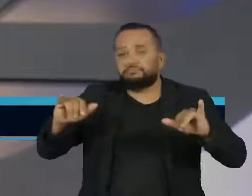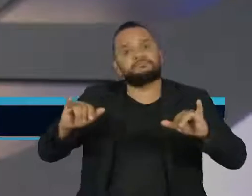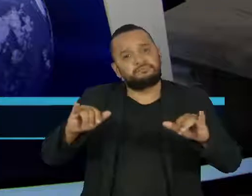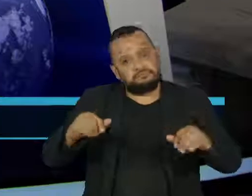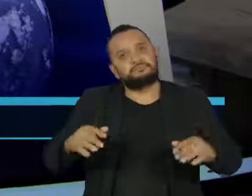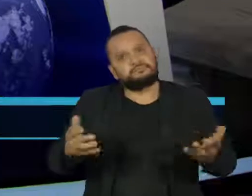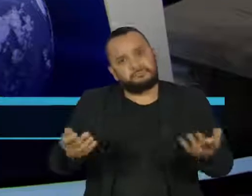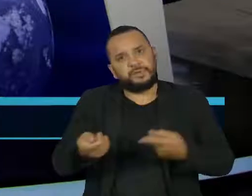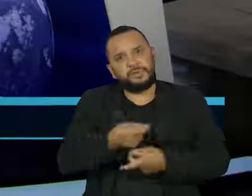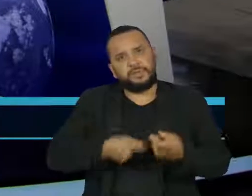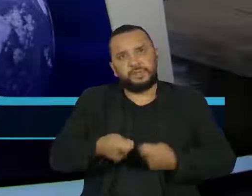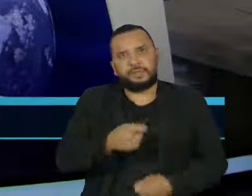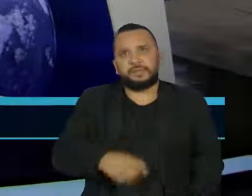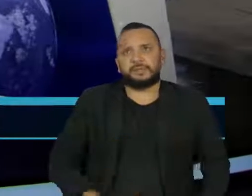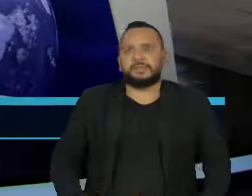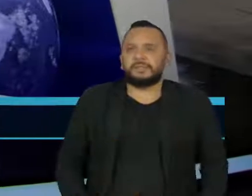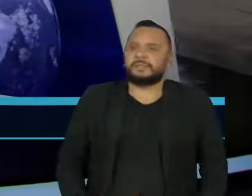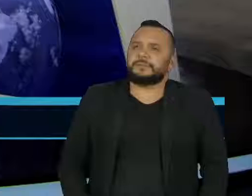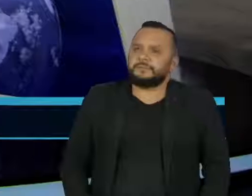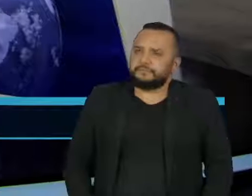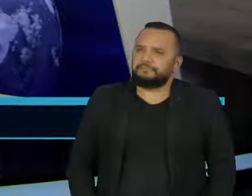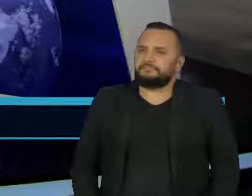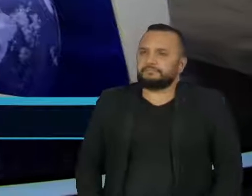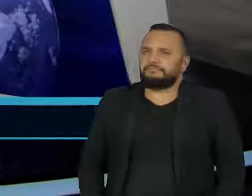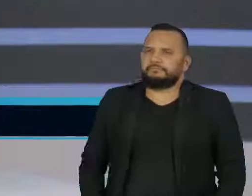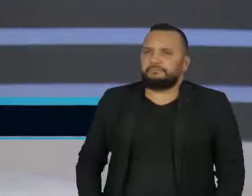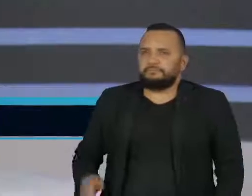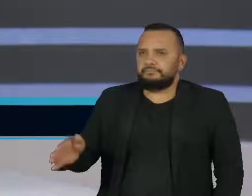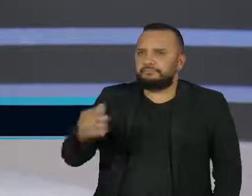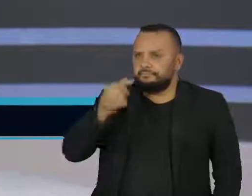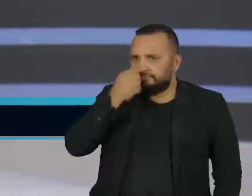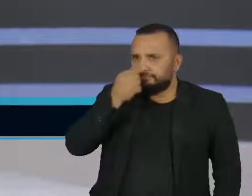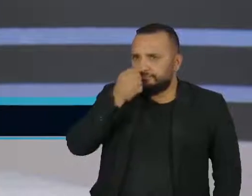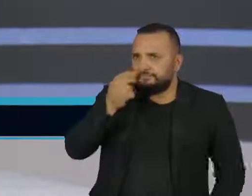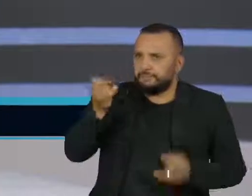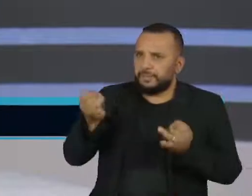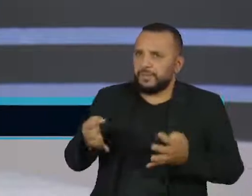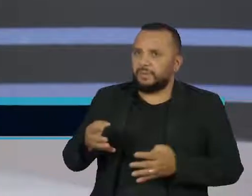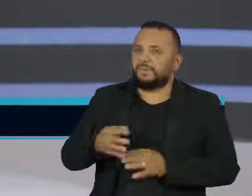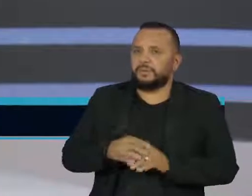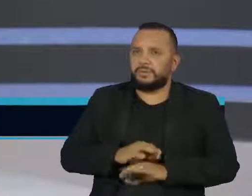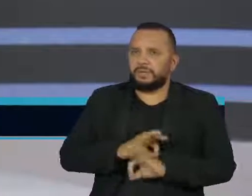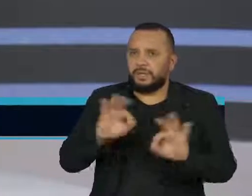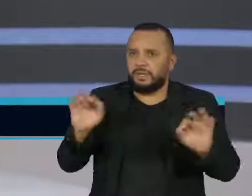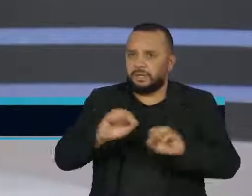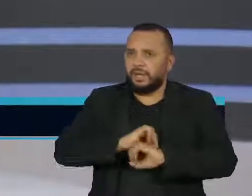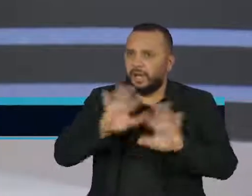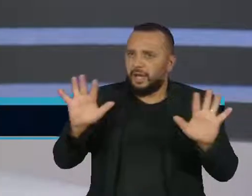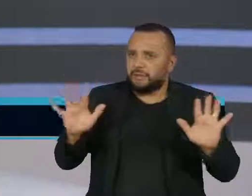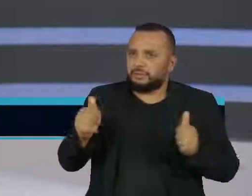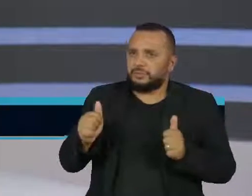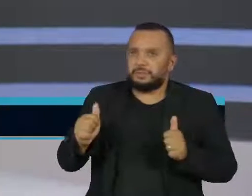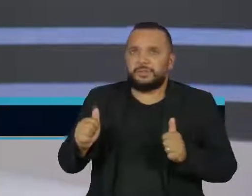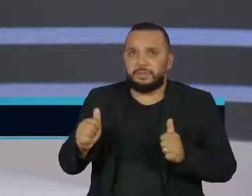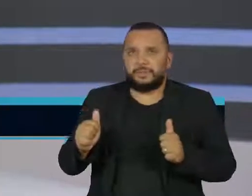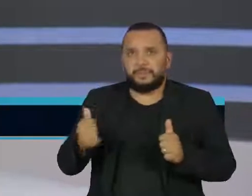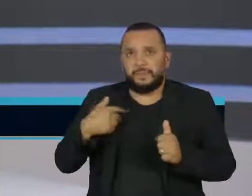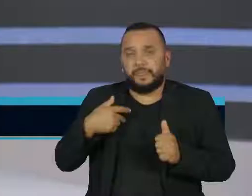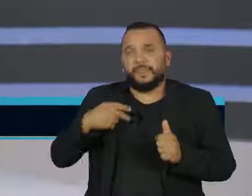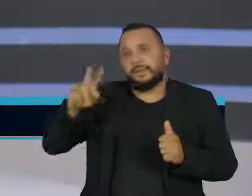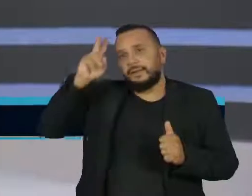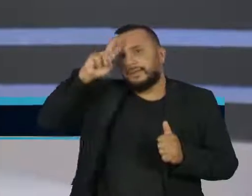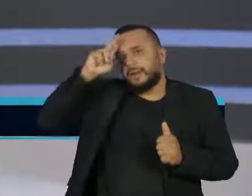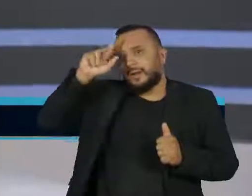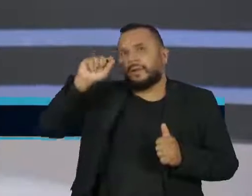economia. O que o Capaz apresentou muito bem, né? Quer dizer, a gente tem de lembrar, sem ser chato, a